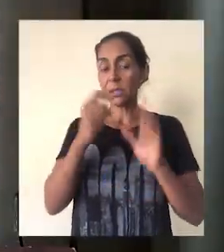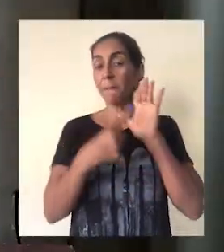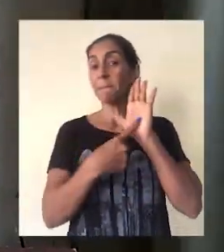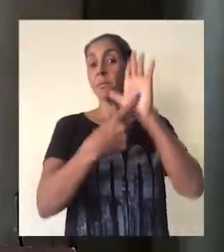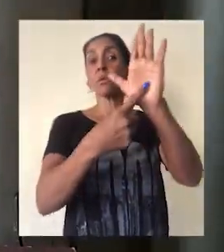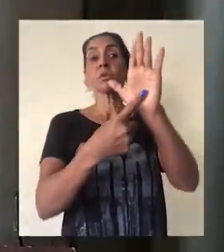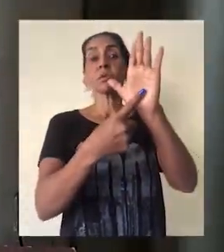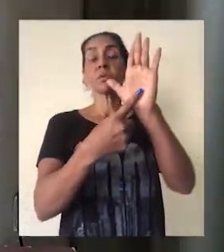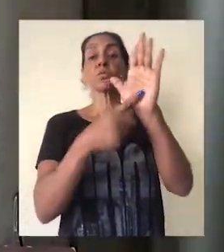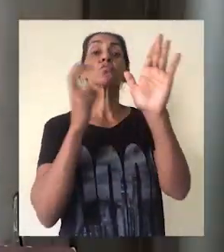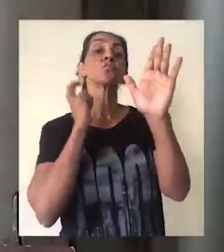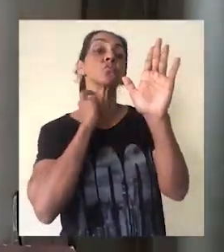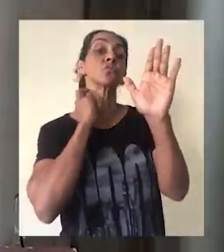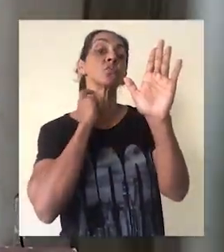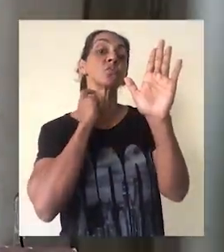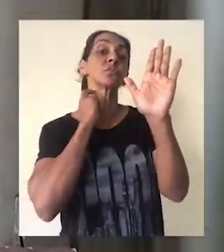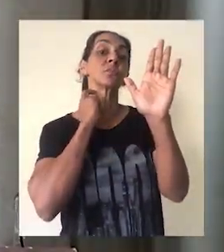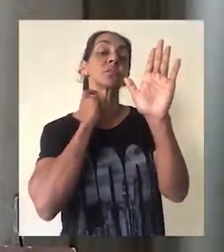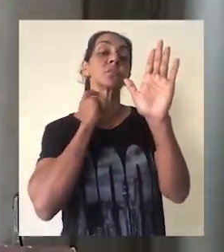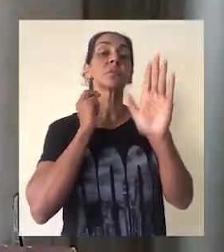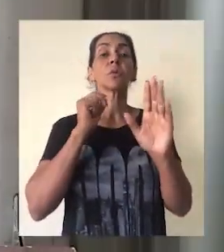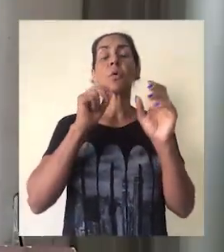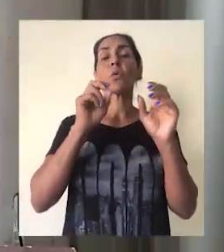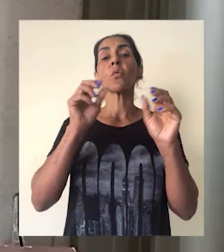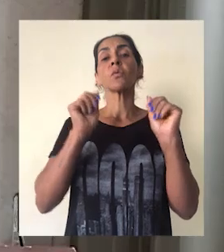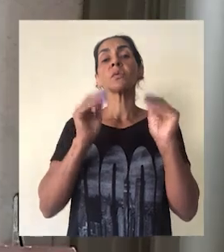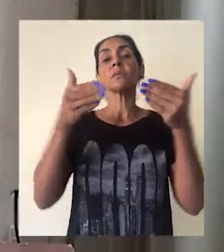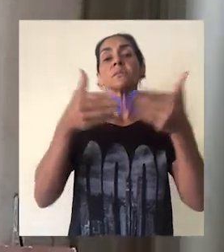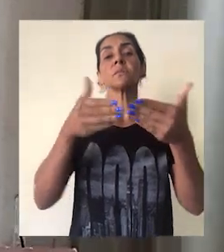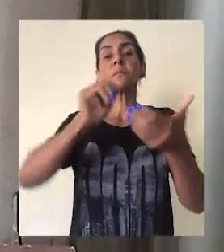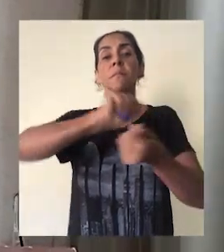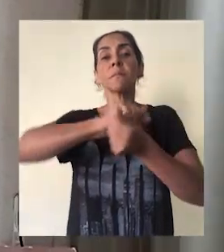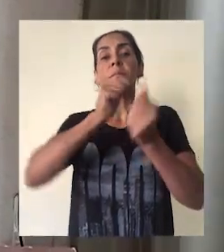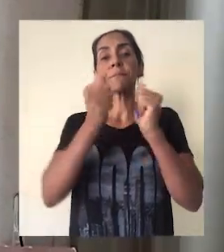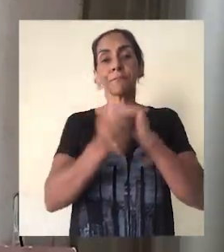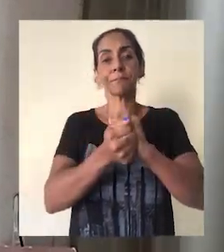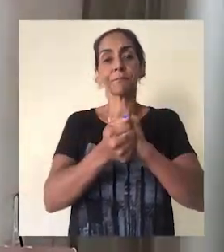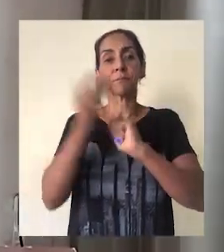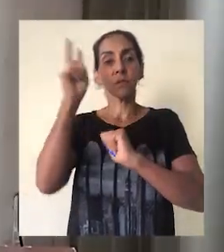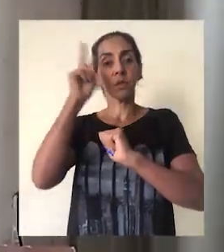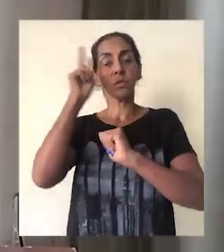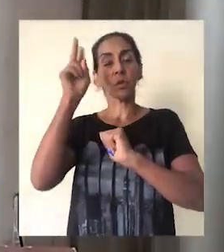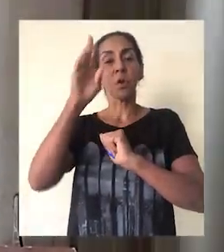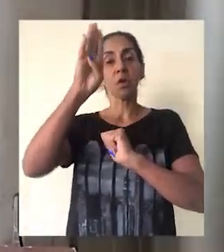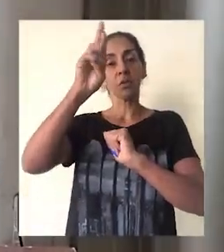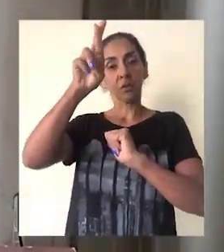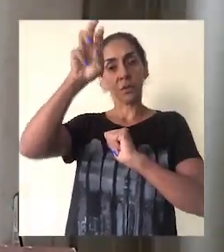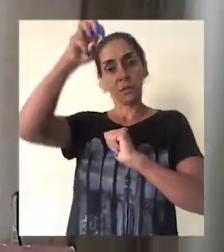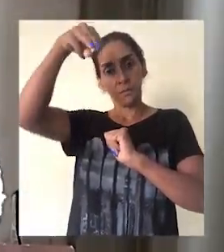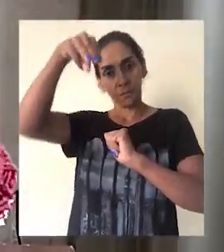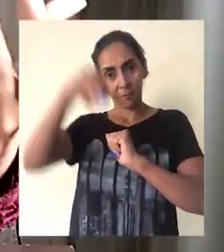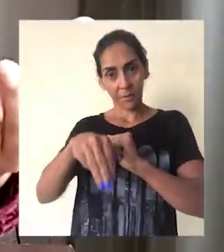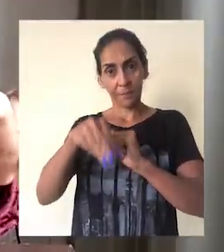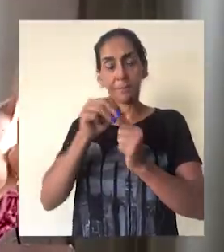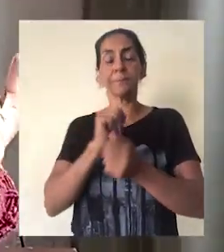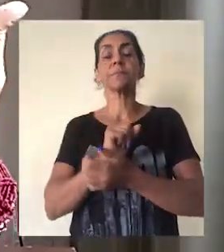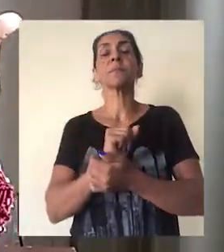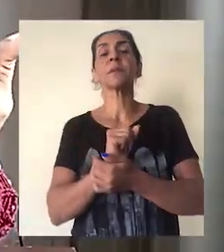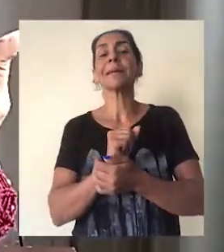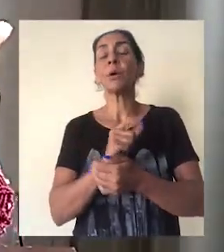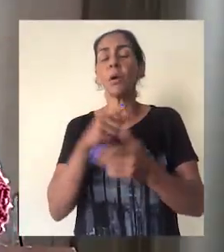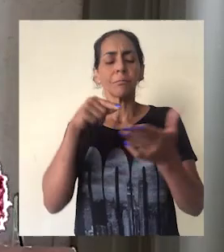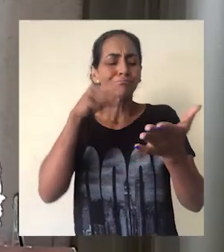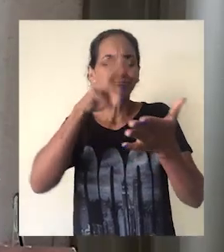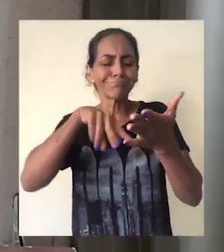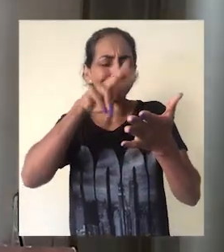Bram Stoker. O que eu achei legal nesses materiais extras, nessas resenhas, é que você acaba descobrindo muitas curiosidades, então isso enriquece muito quando